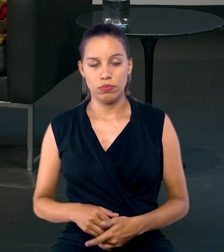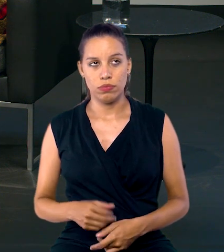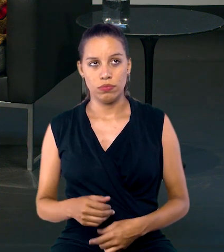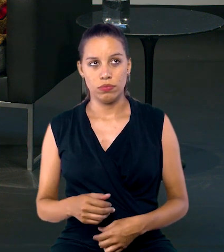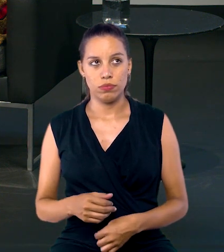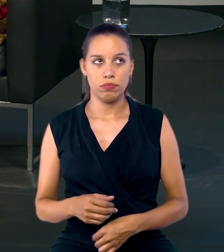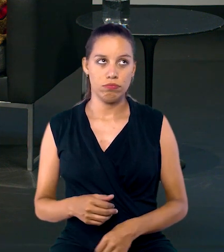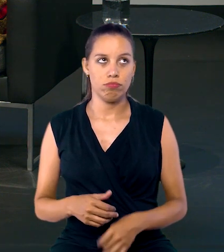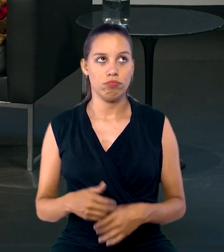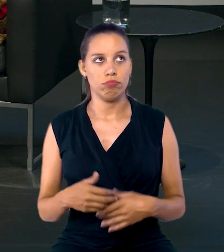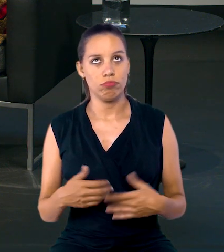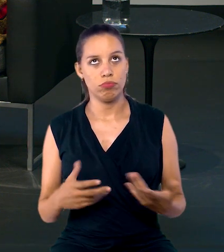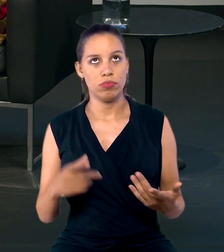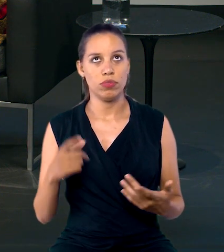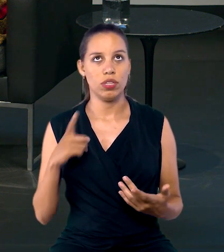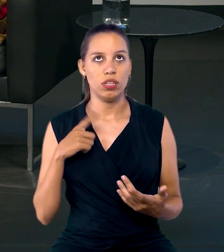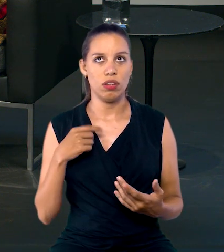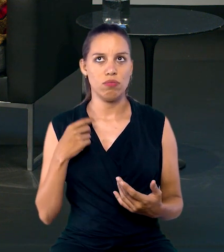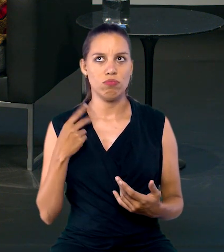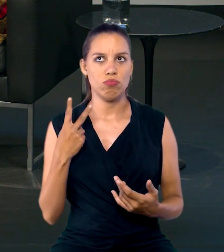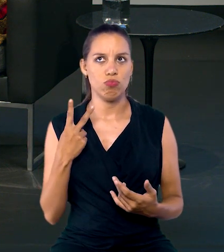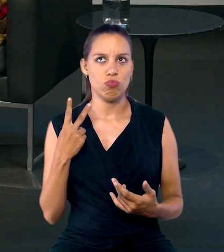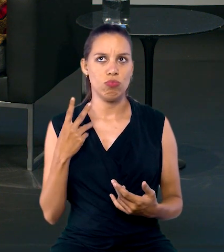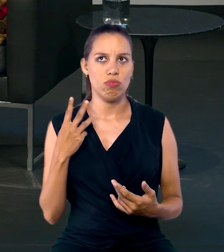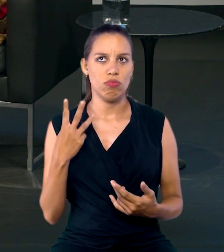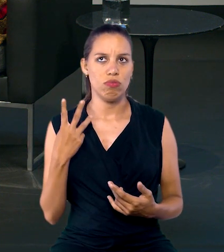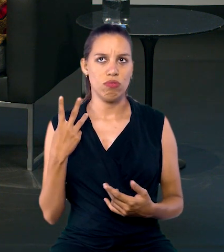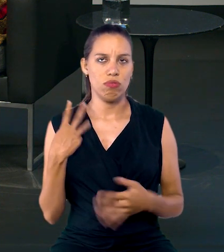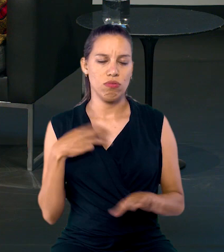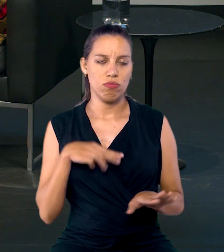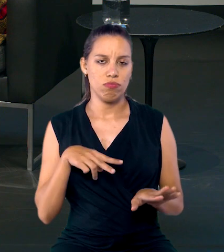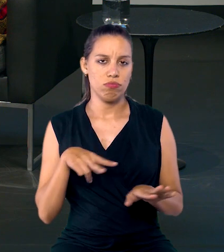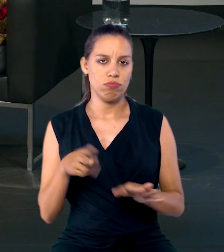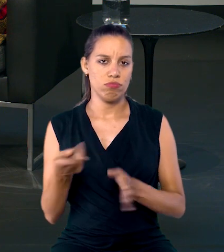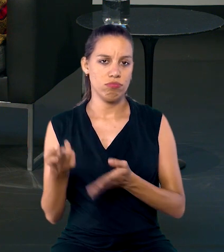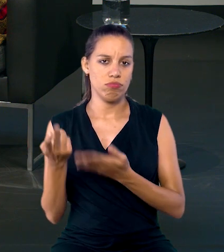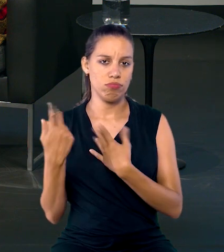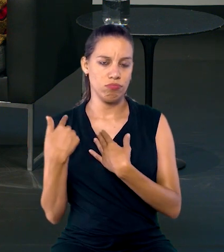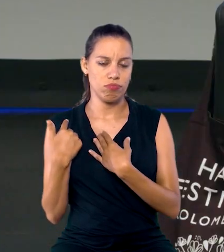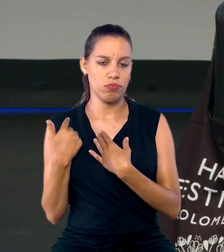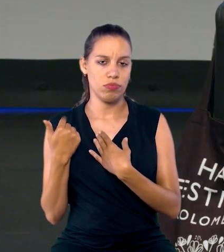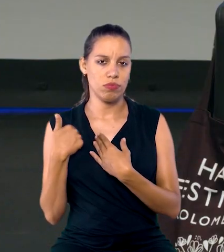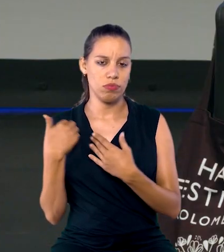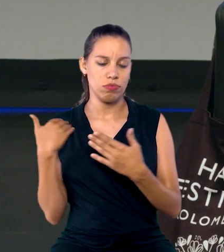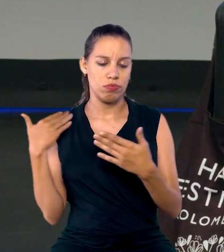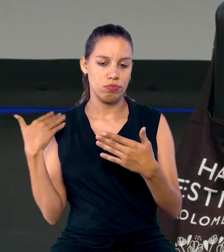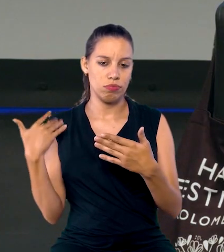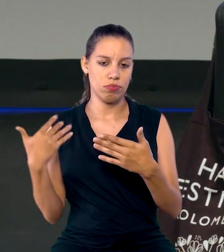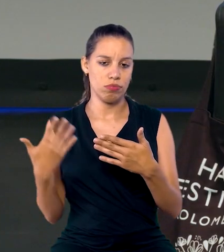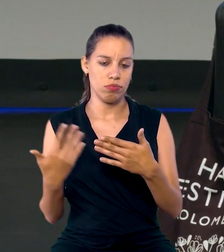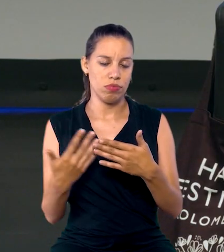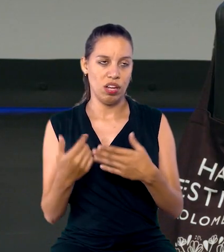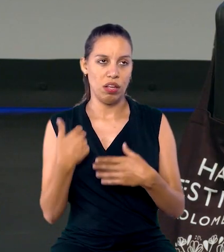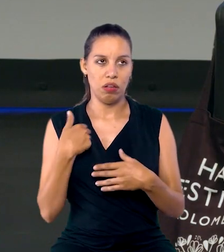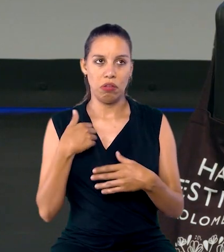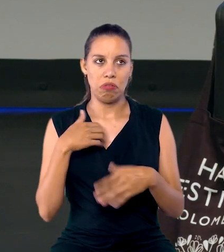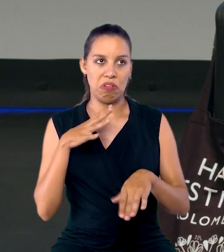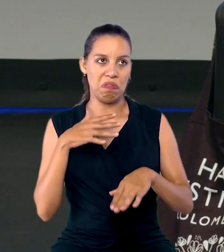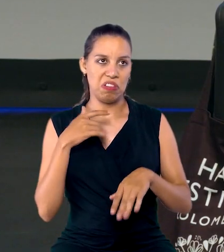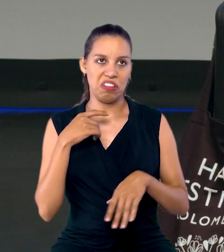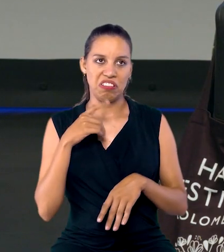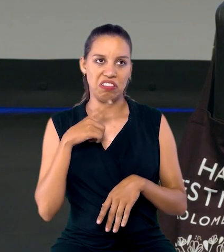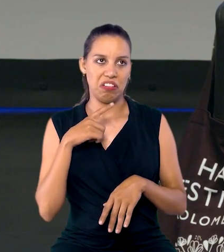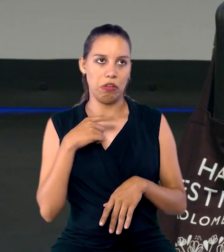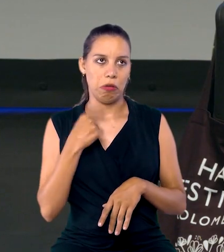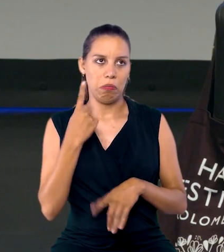Acho que faz algumas 2 ou 3 semanas, eu me perco um pouquinho com o tempo, então pode ser que seja mais